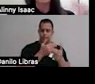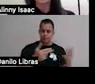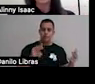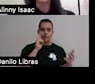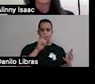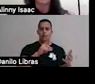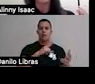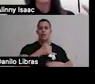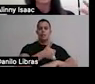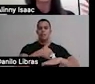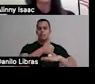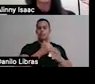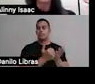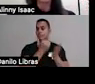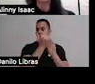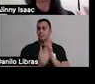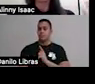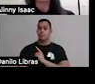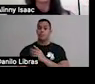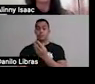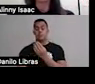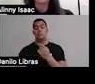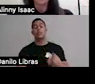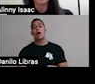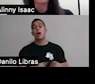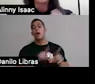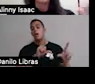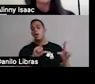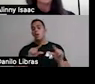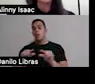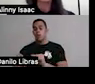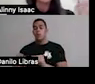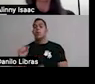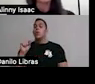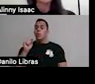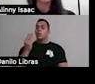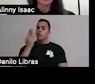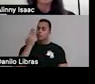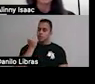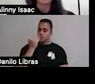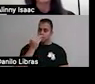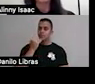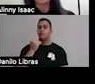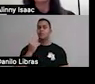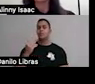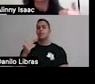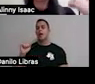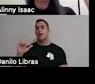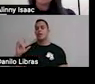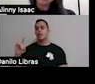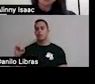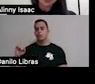gorduras saturadas, monossaturadas, e uma redução cada vez maior de alimentos ricos em ácidos graxos